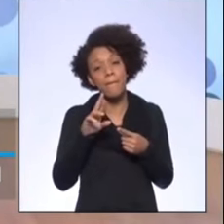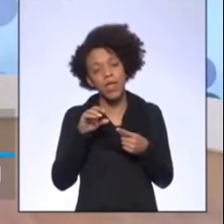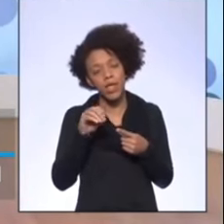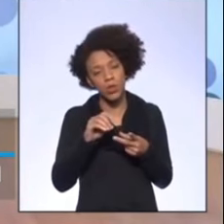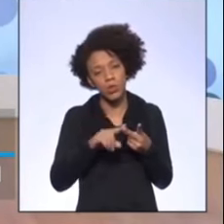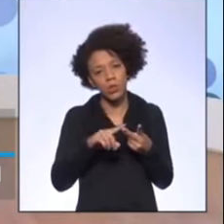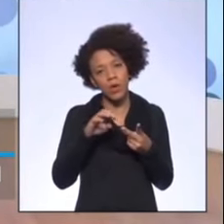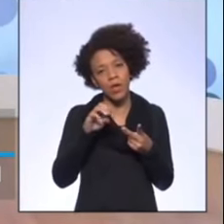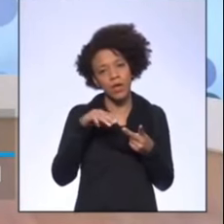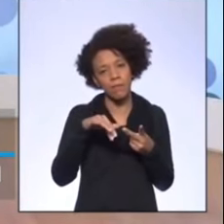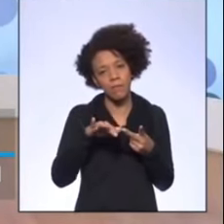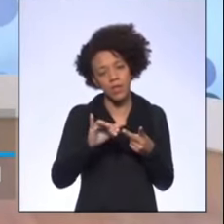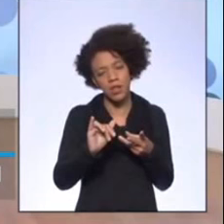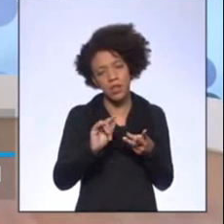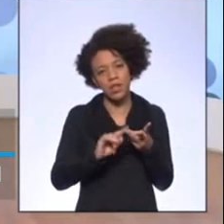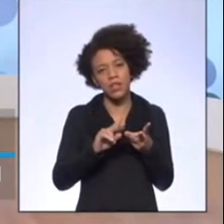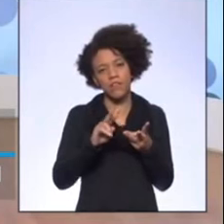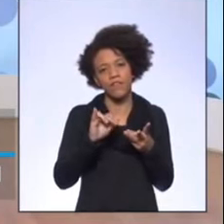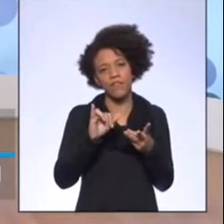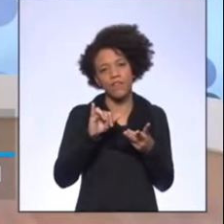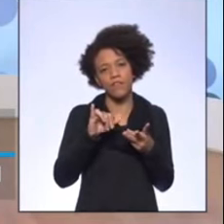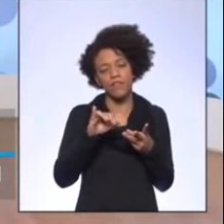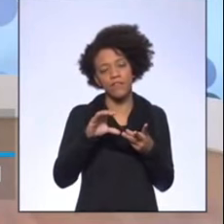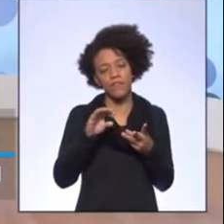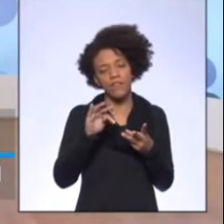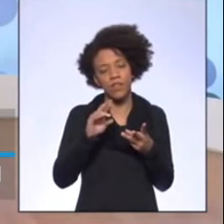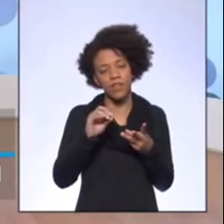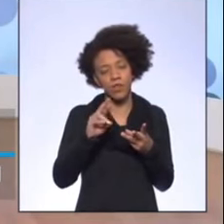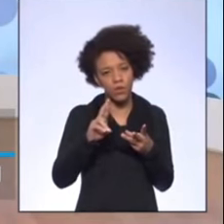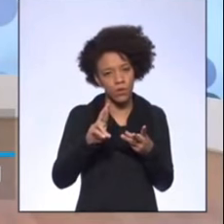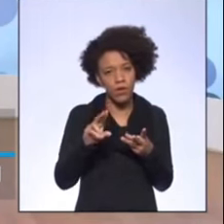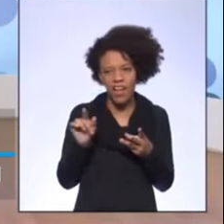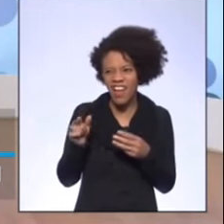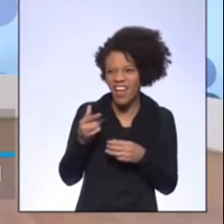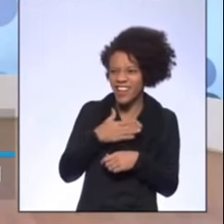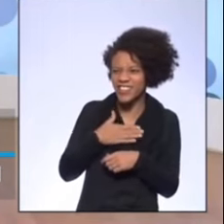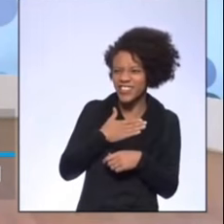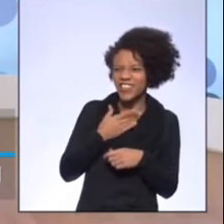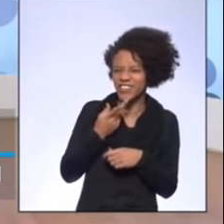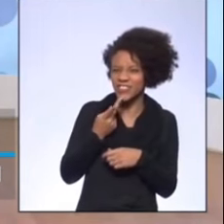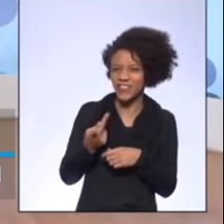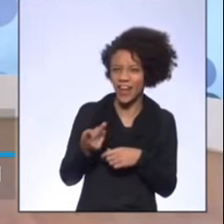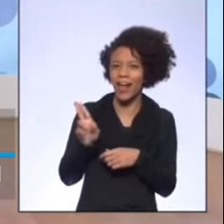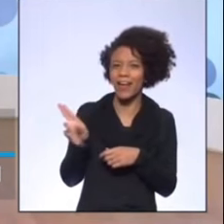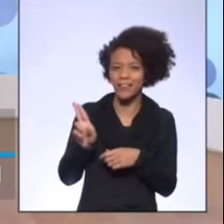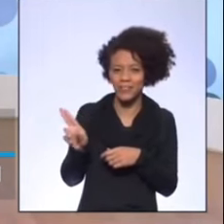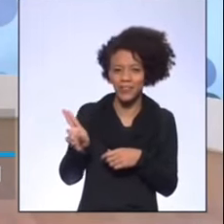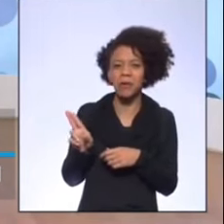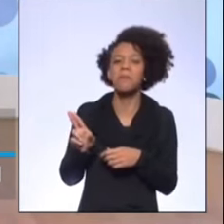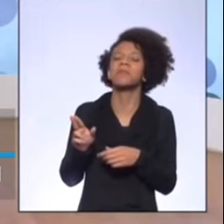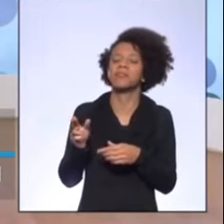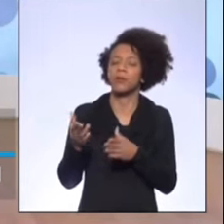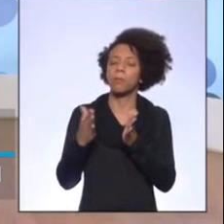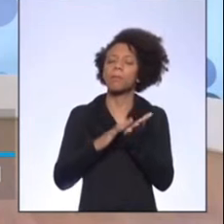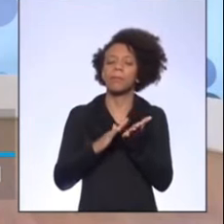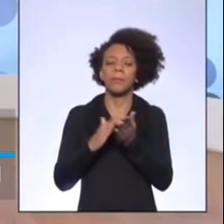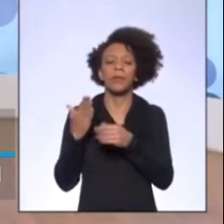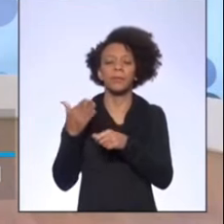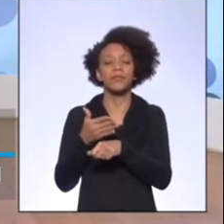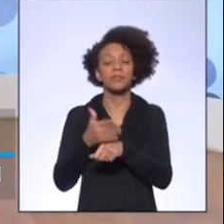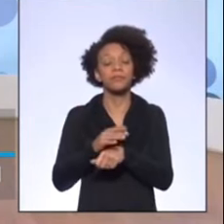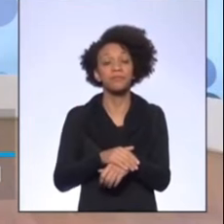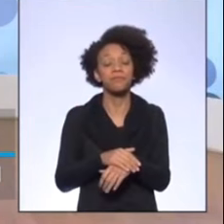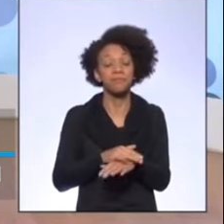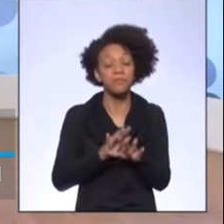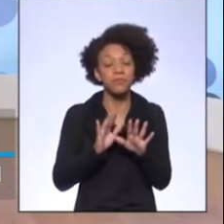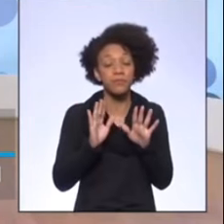Vou tentar ler o nome do máximo porque eles gostam, né? Que é bom, é importante. Para saberem que nós estamos Parabéns, vendo. galera. É isso aí.